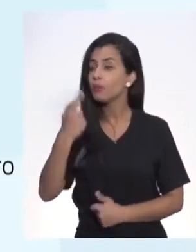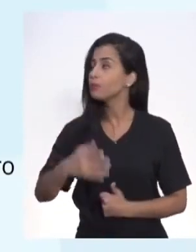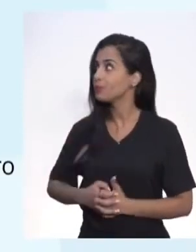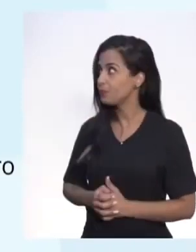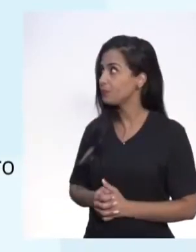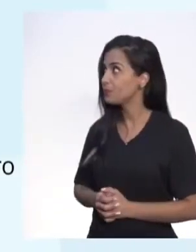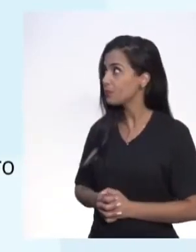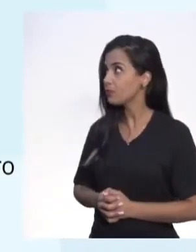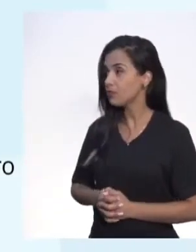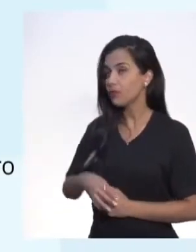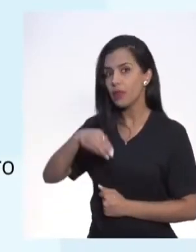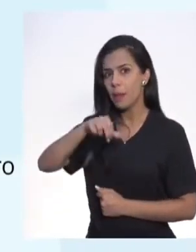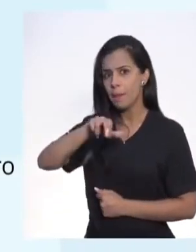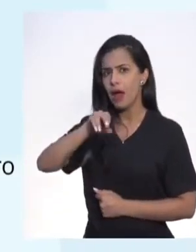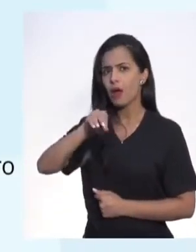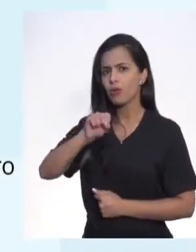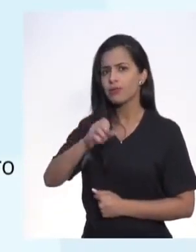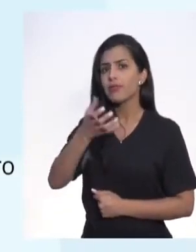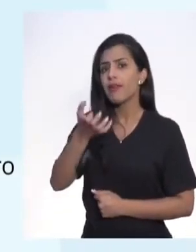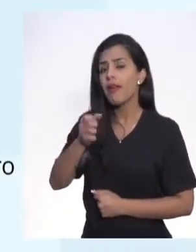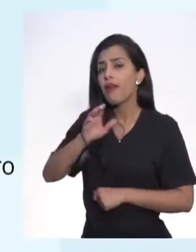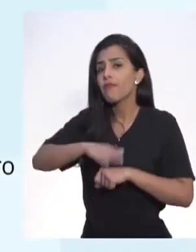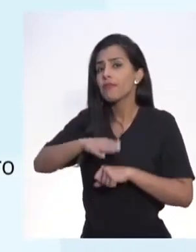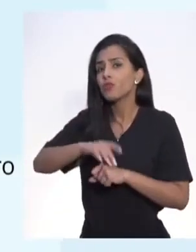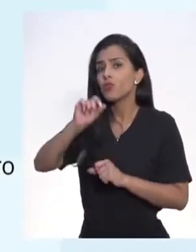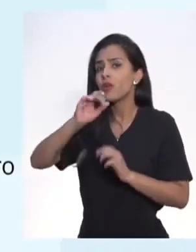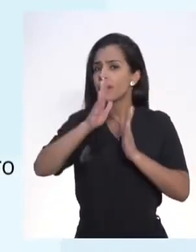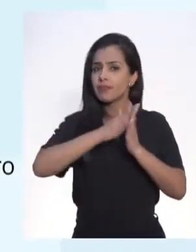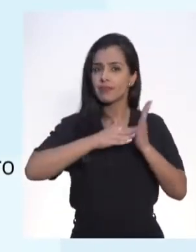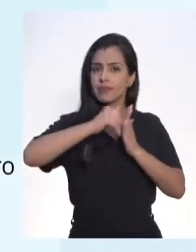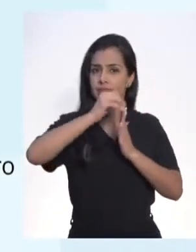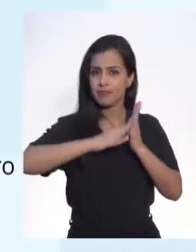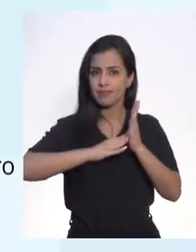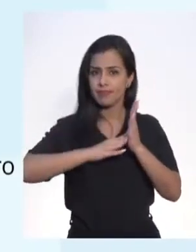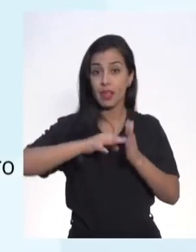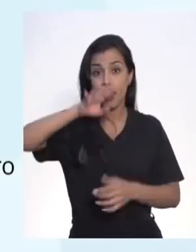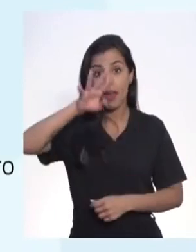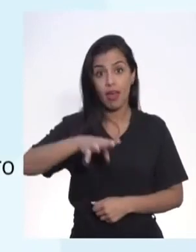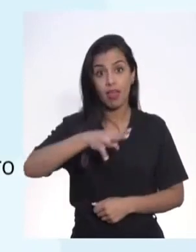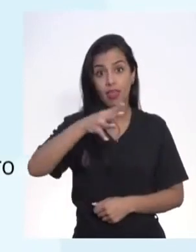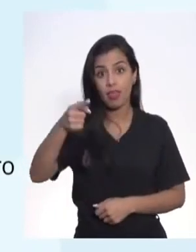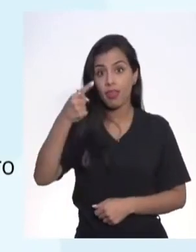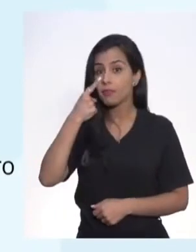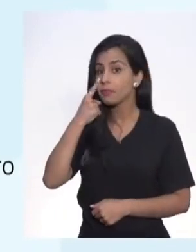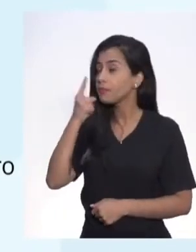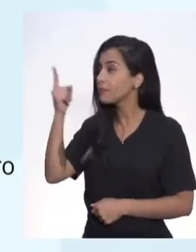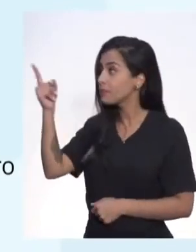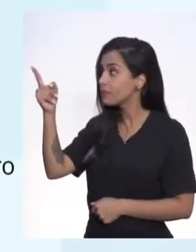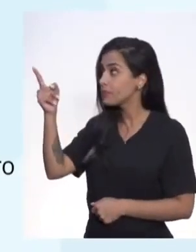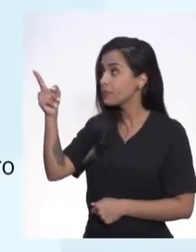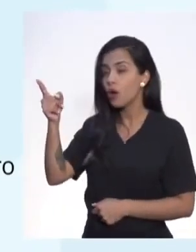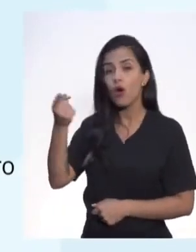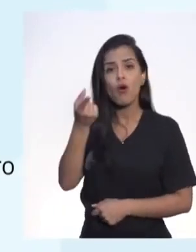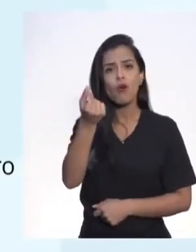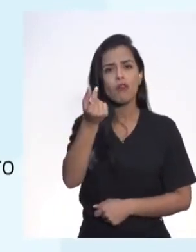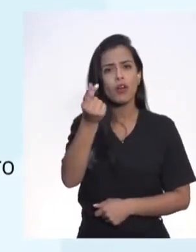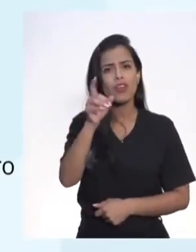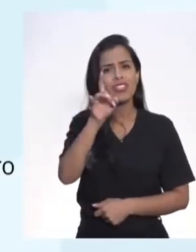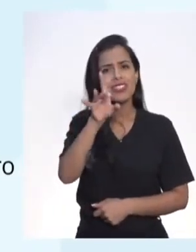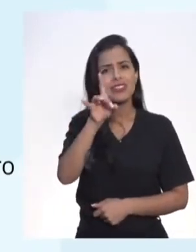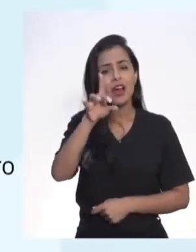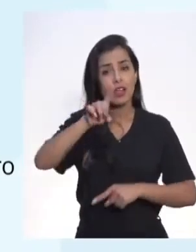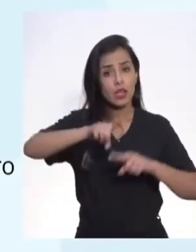Sabe-se que Marcos quer pintar o muro. Legal. A tabela a seguir mostra o valor de cada produto e